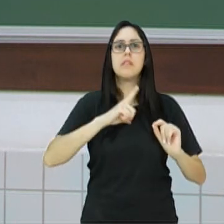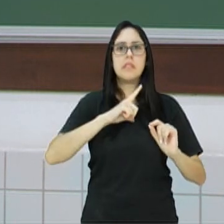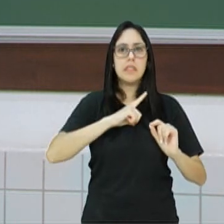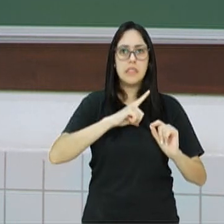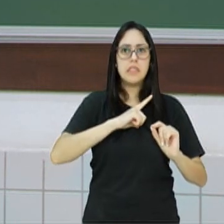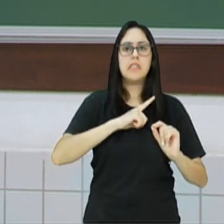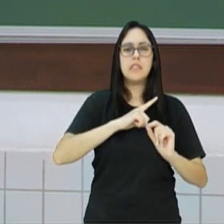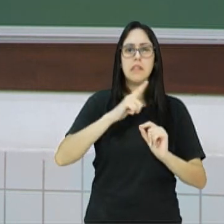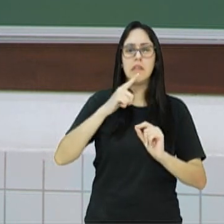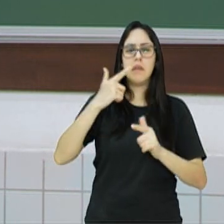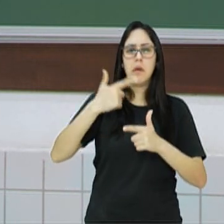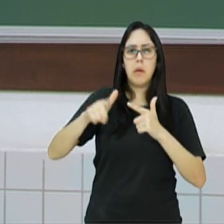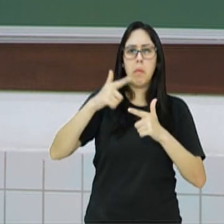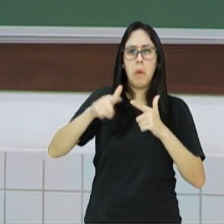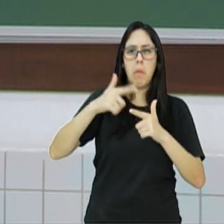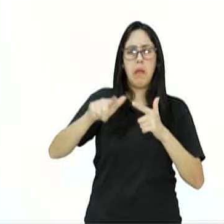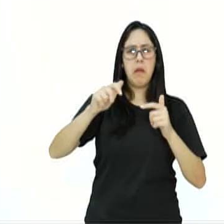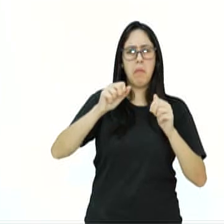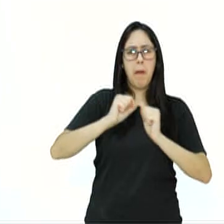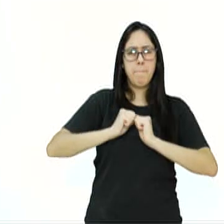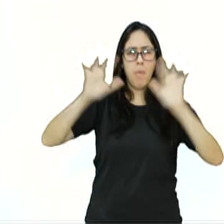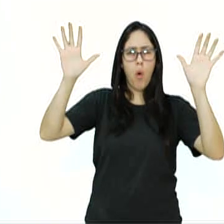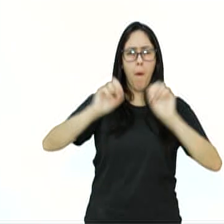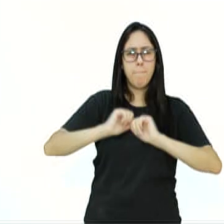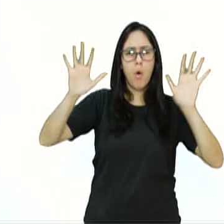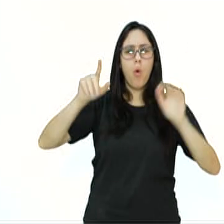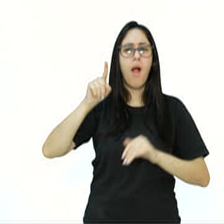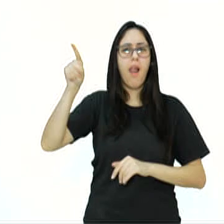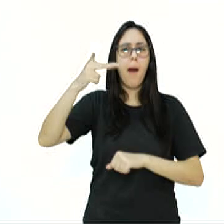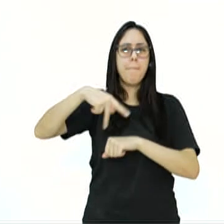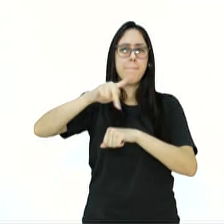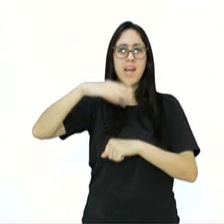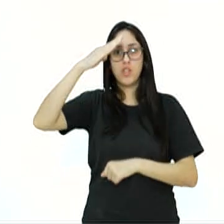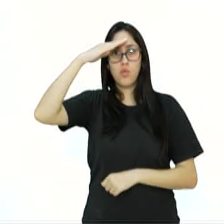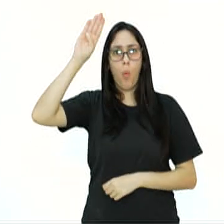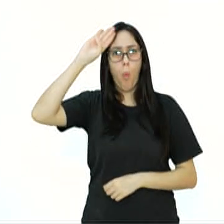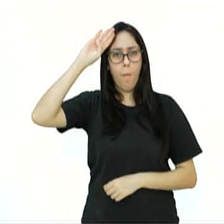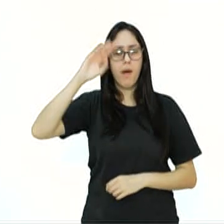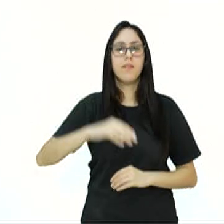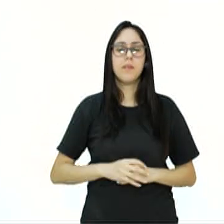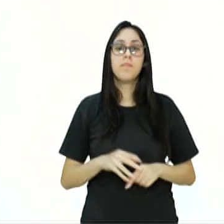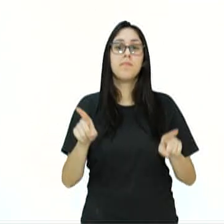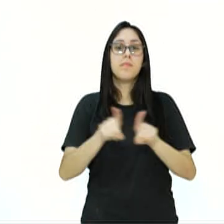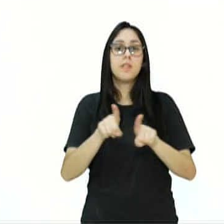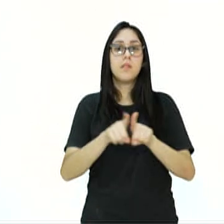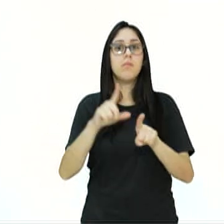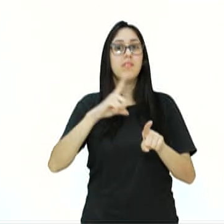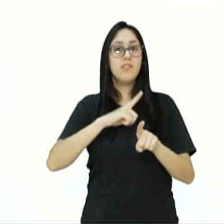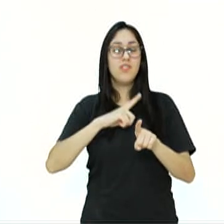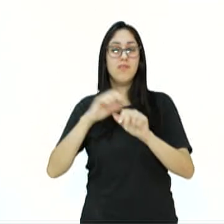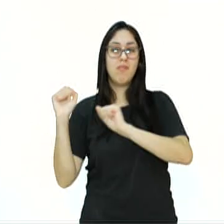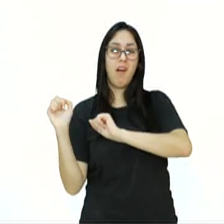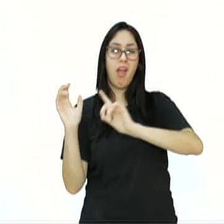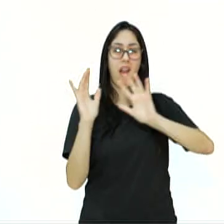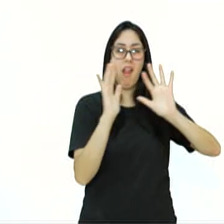Cuba, né, apontados aí para os Estados Unidos. No entanto, a invasão soviética no